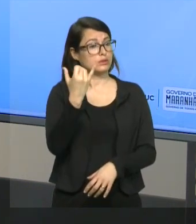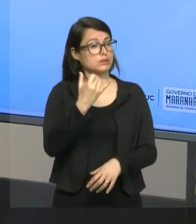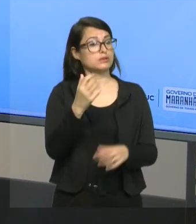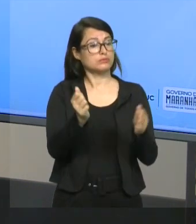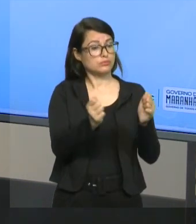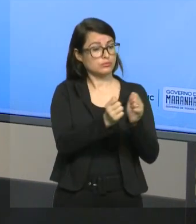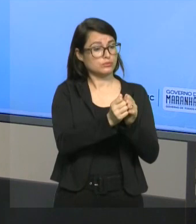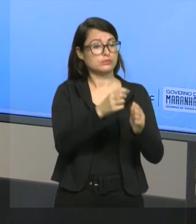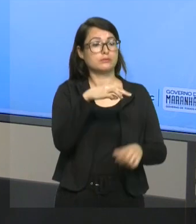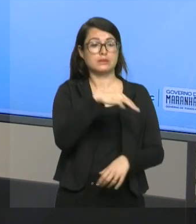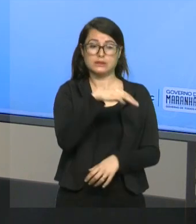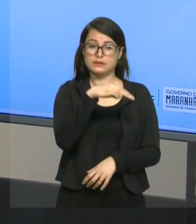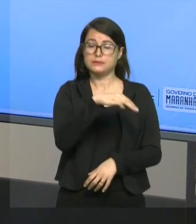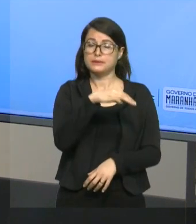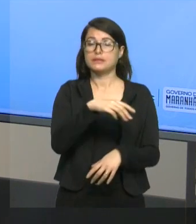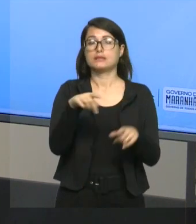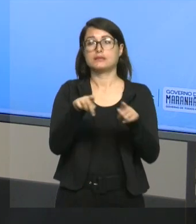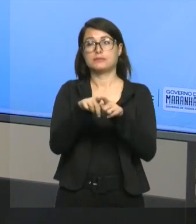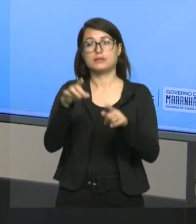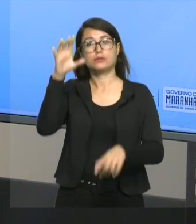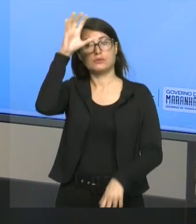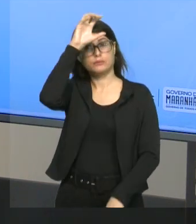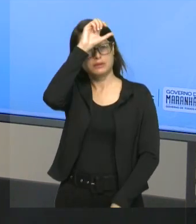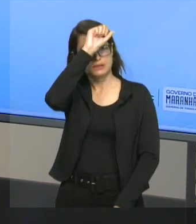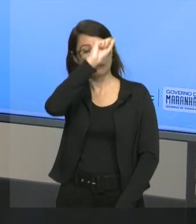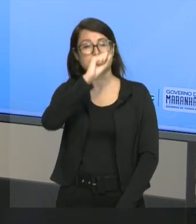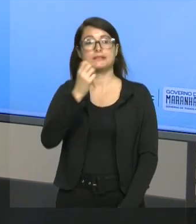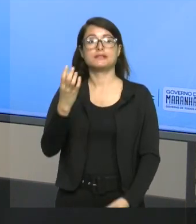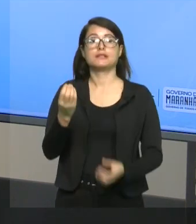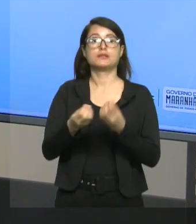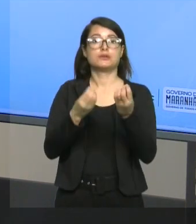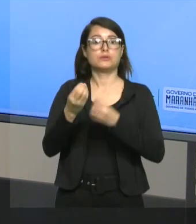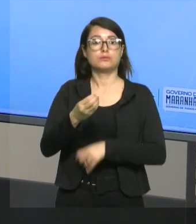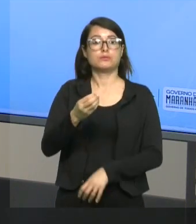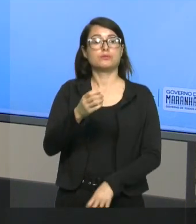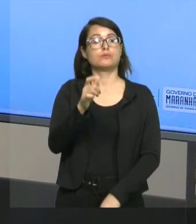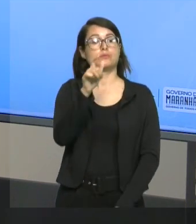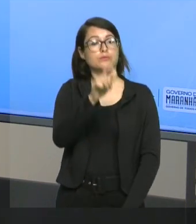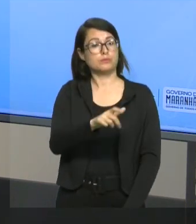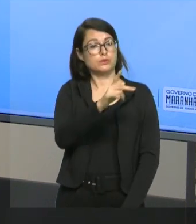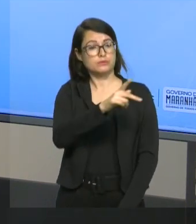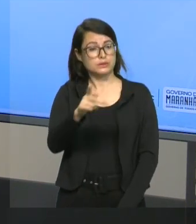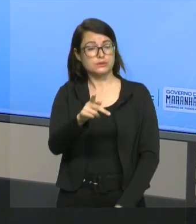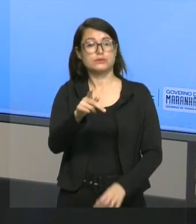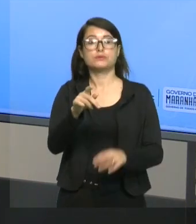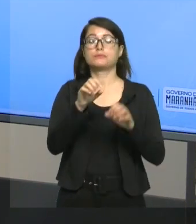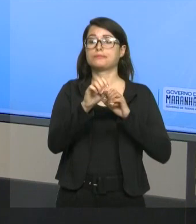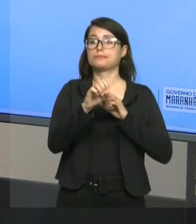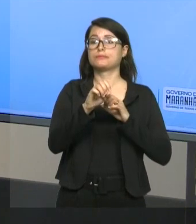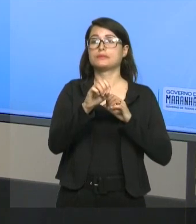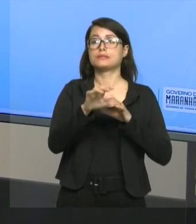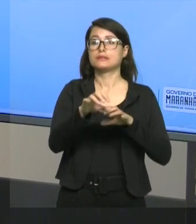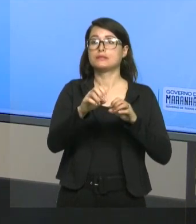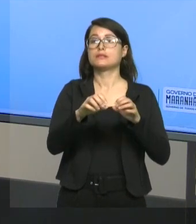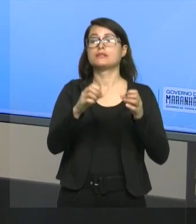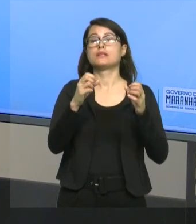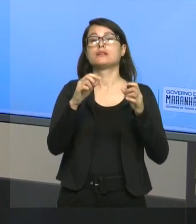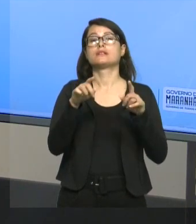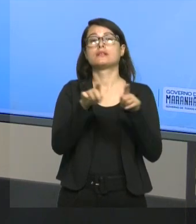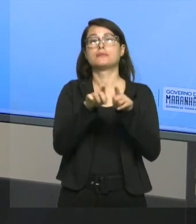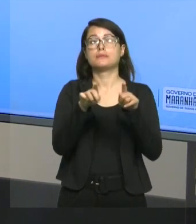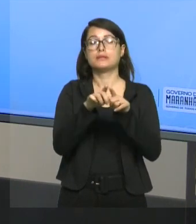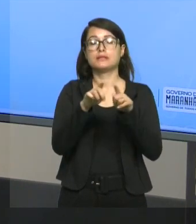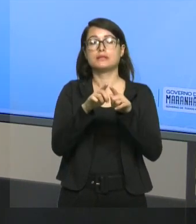enunciados, compreender as ações do professor, as explicações, tudo isso para